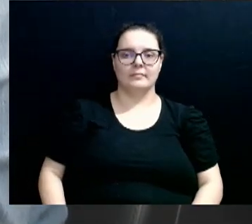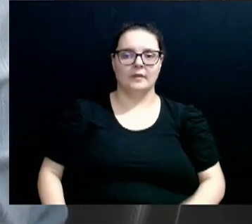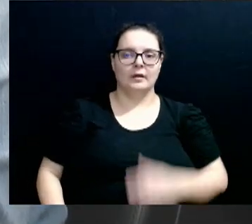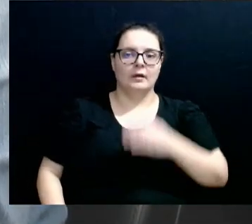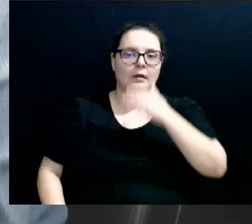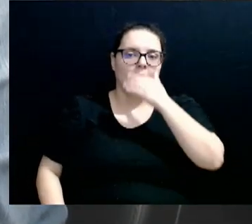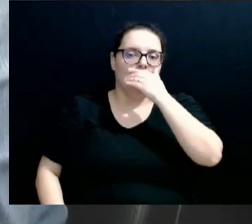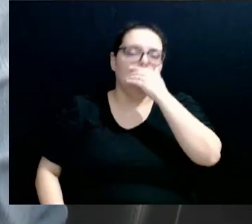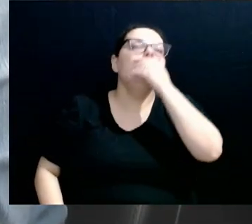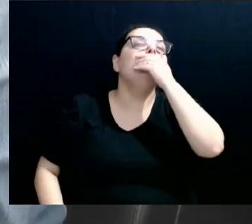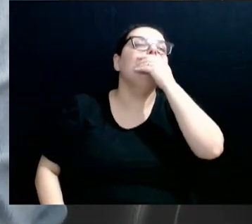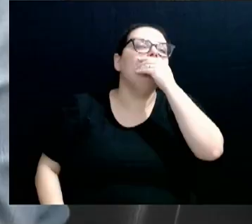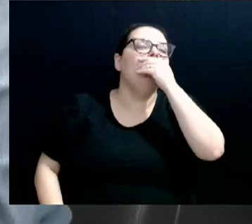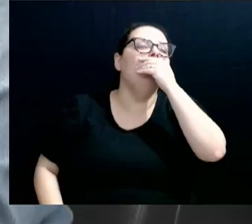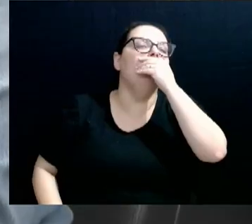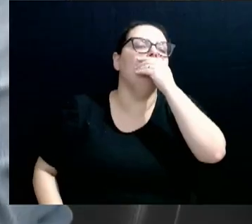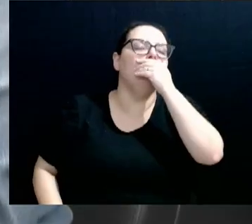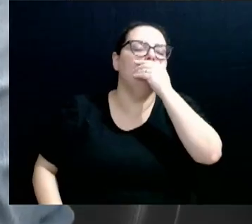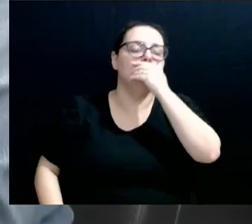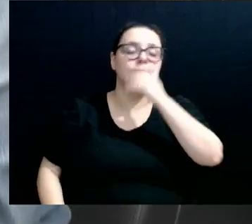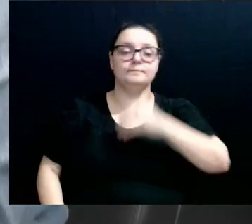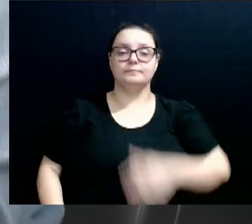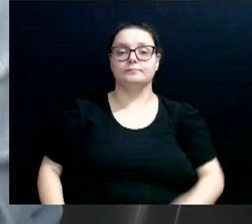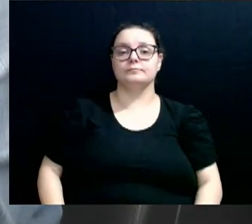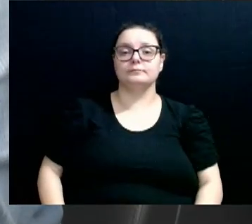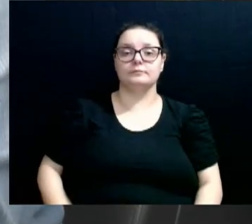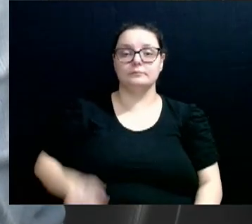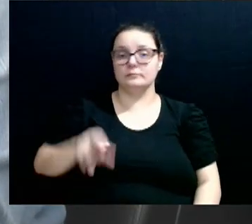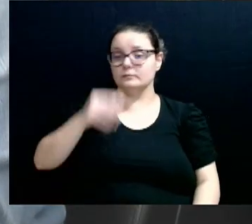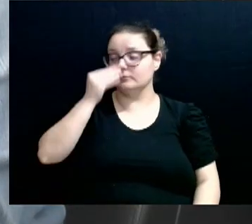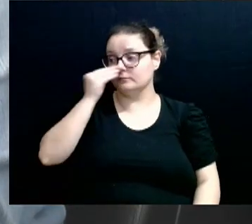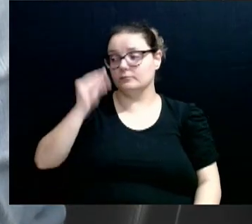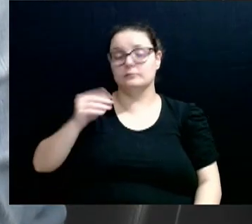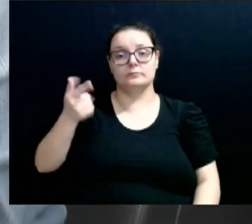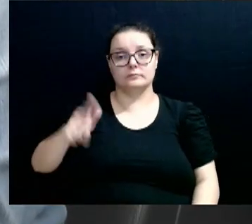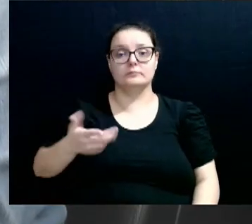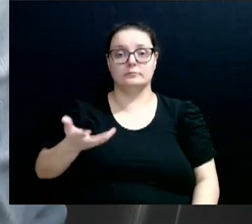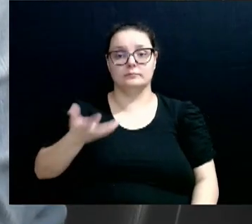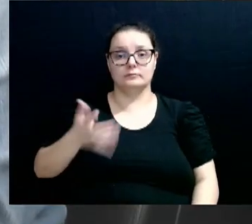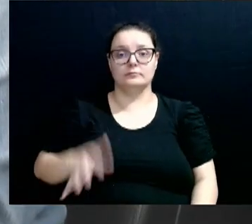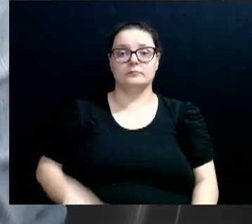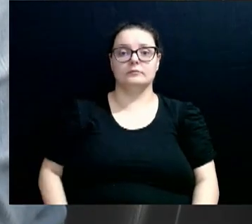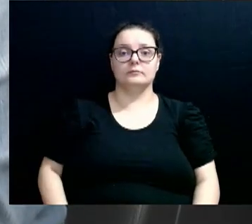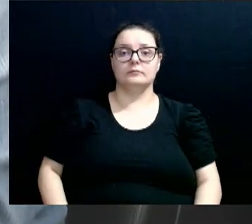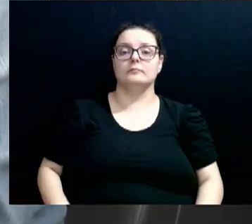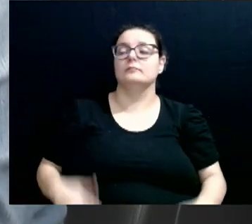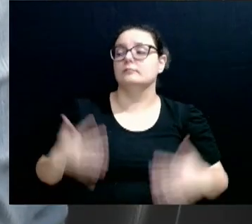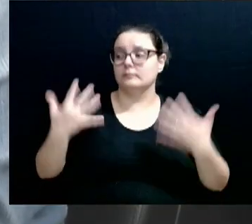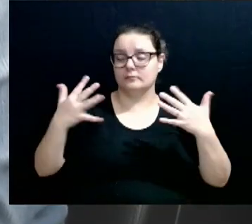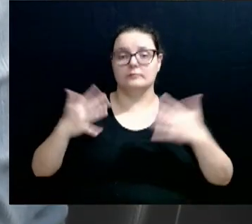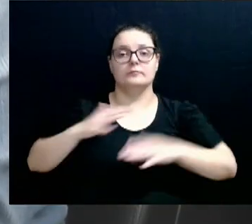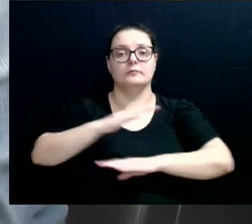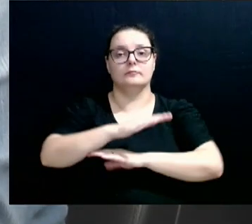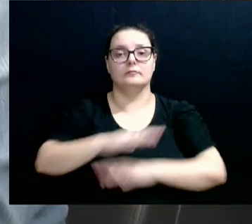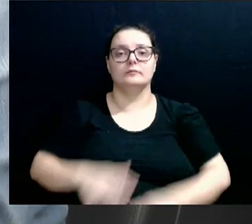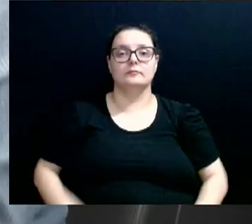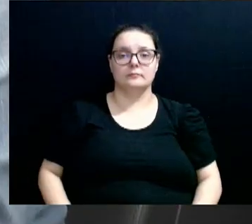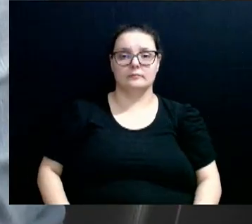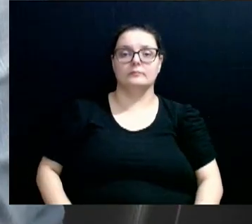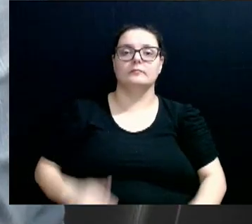nunca pode desprezar. E de novo queria parabenizar aí a Câmara e a Secretaria de Gestão